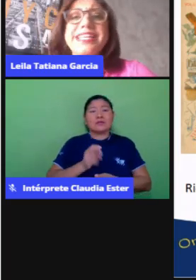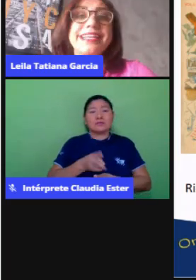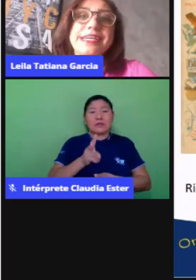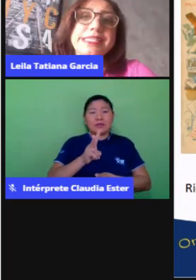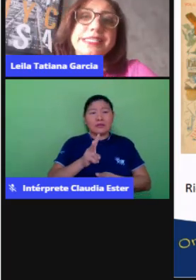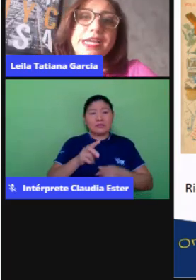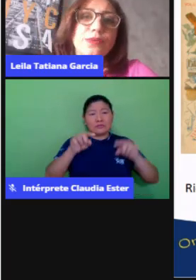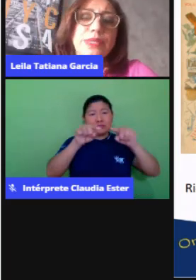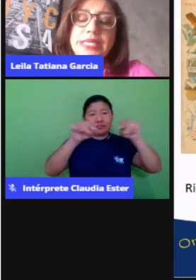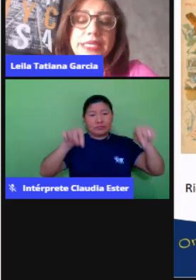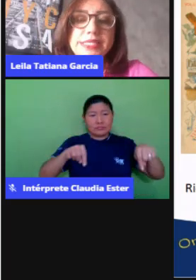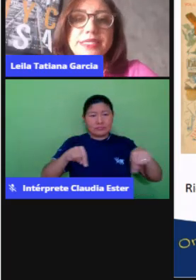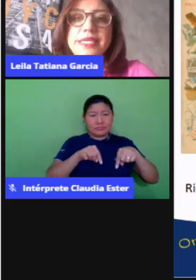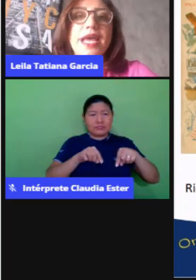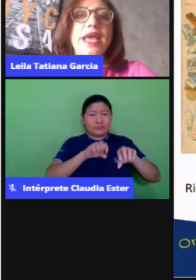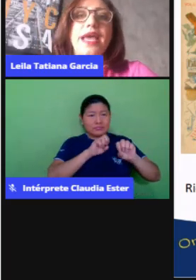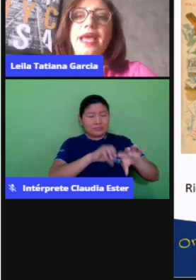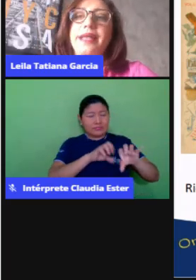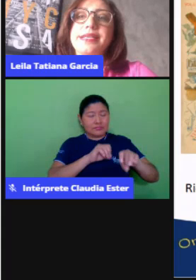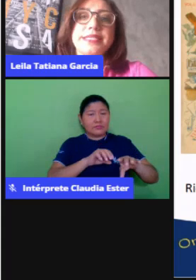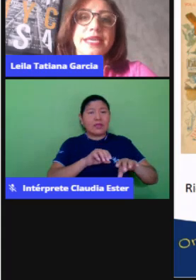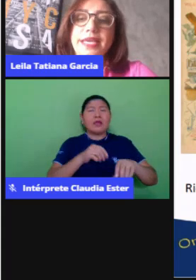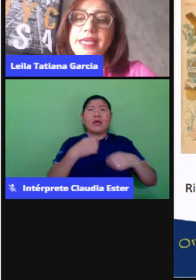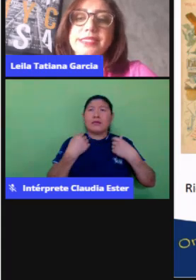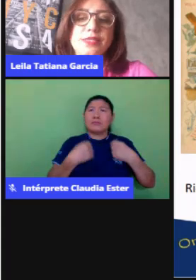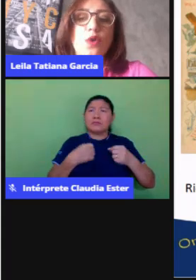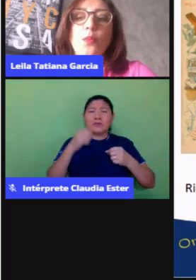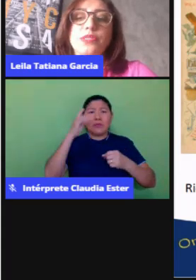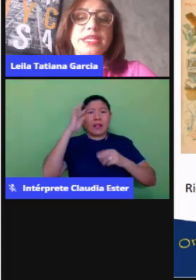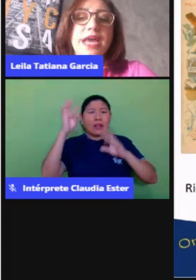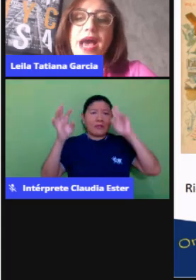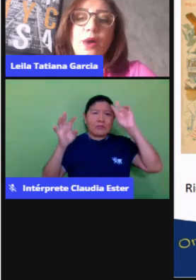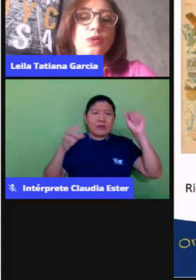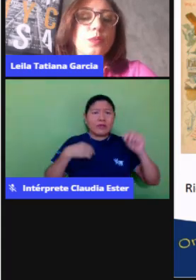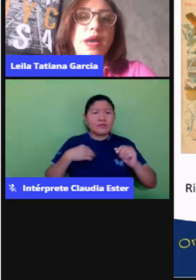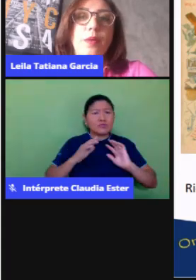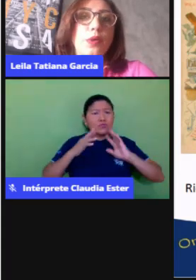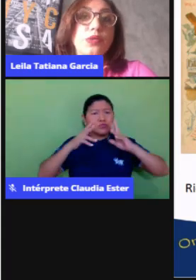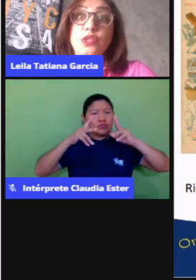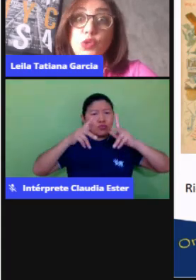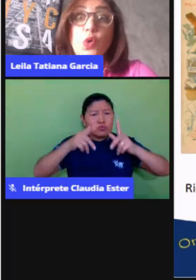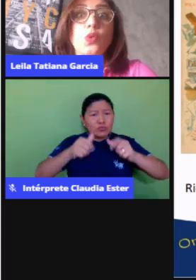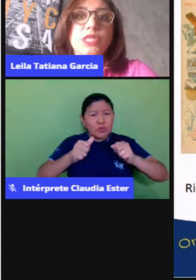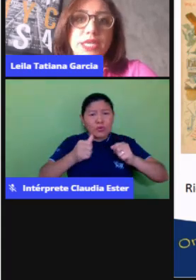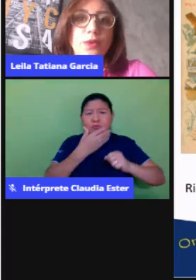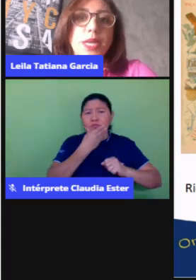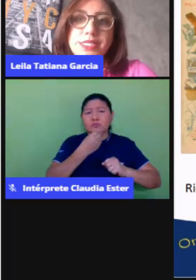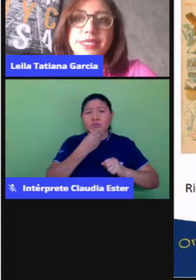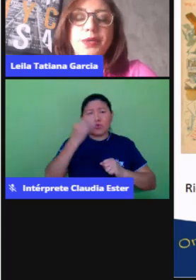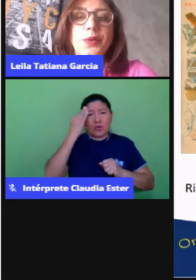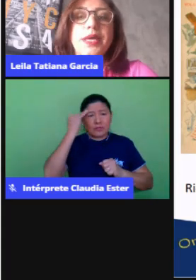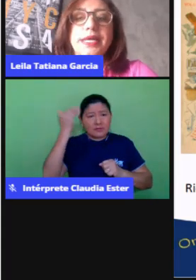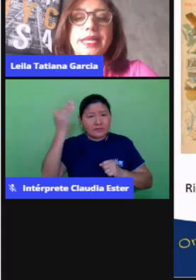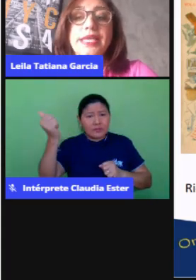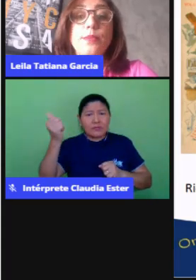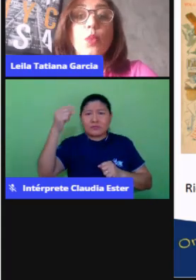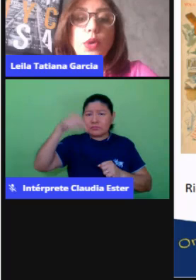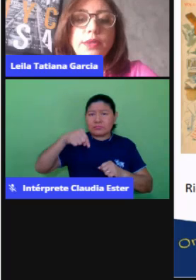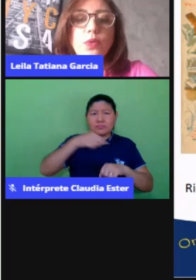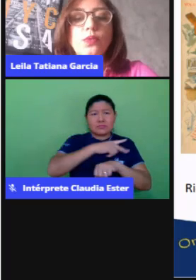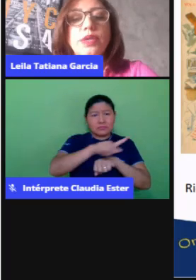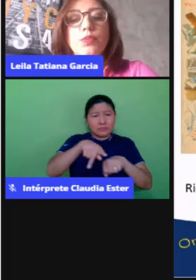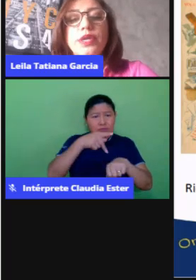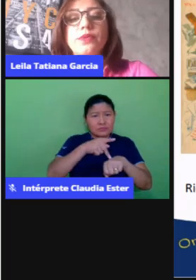esquecer também de grandes cartunistas, desenhistas, como Ziraldo, Maurício de Souza aqui no Brasil, né,